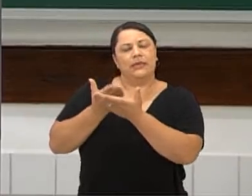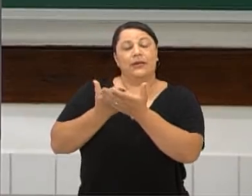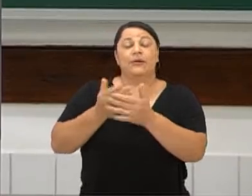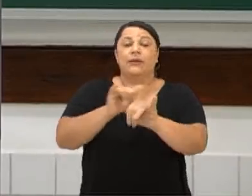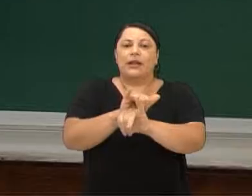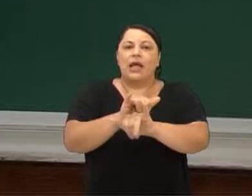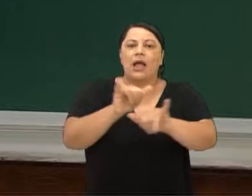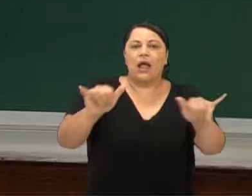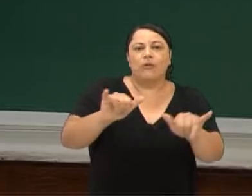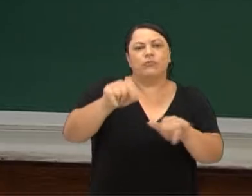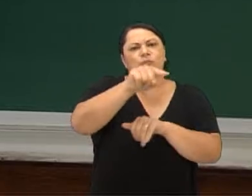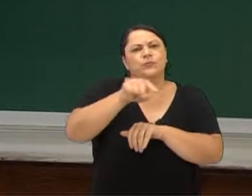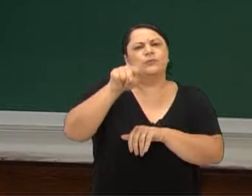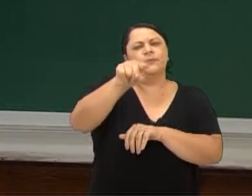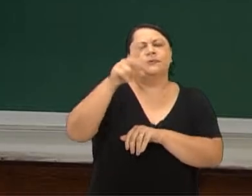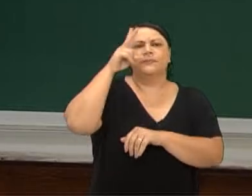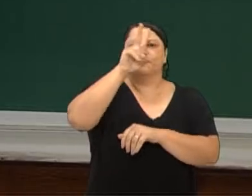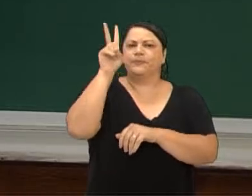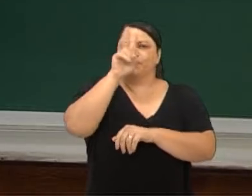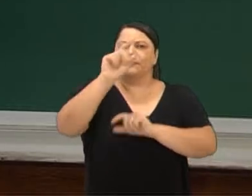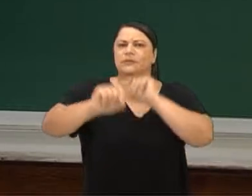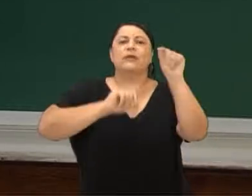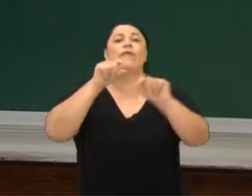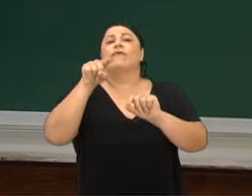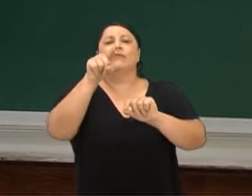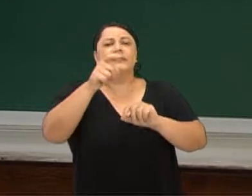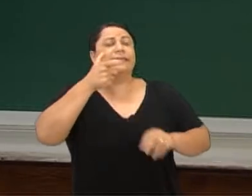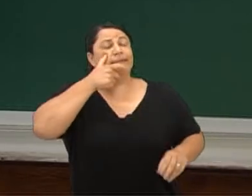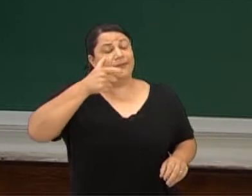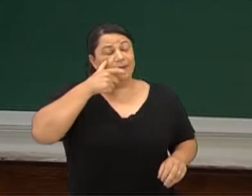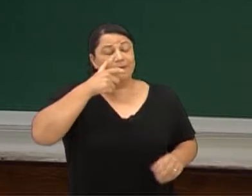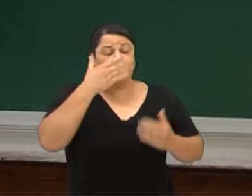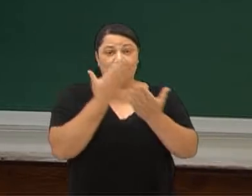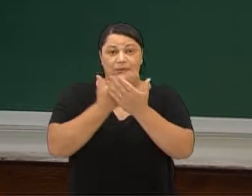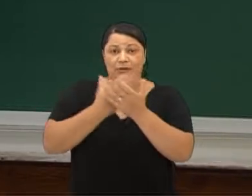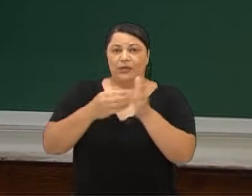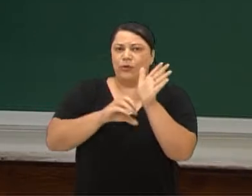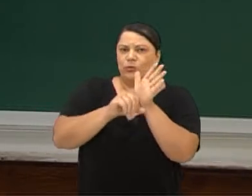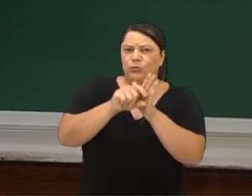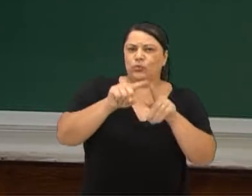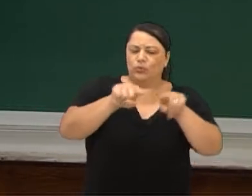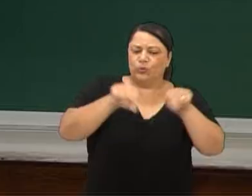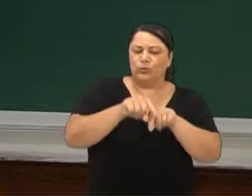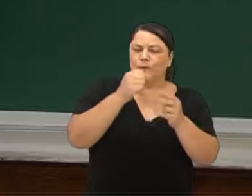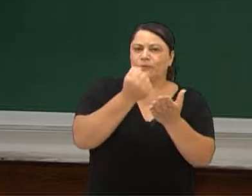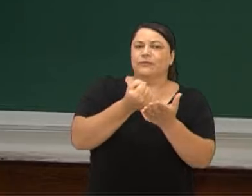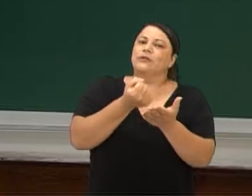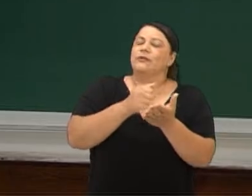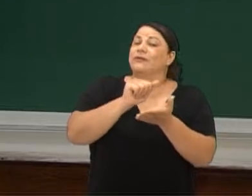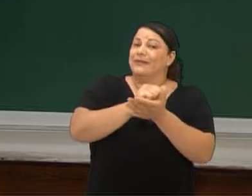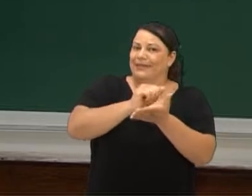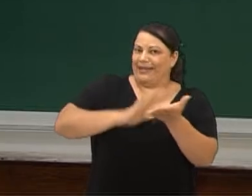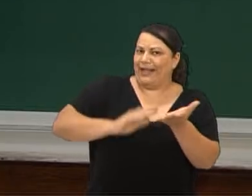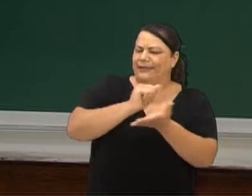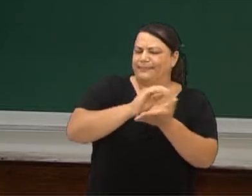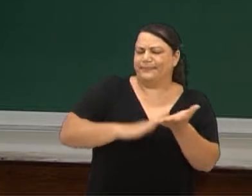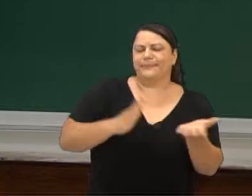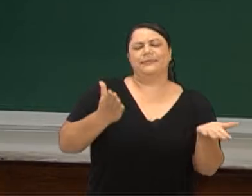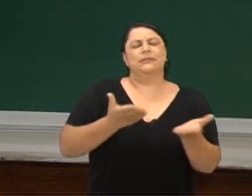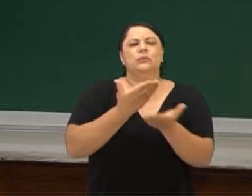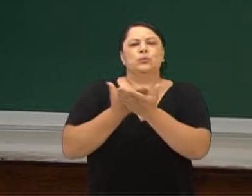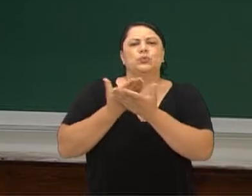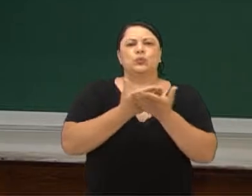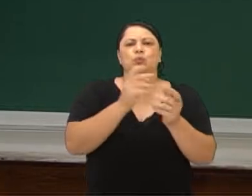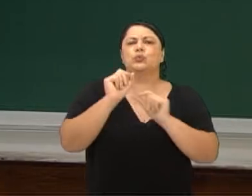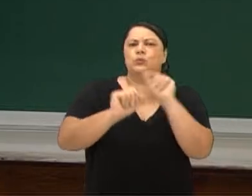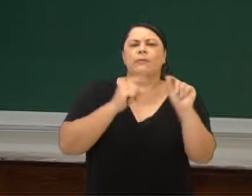com você sobre aqueles lembretes. Você que está assistindo a aula pelo Google Classroom, eu peço que